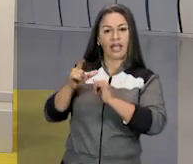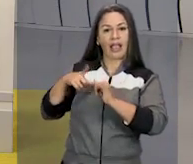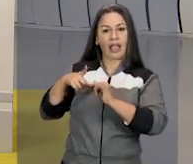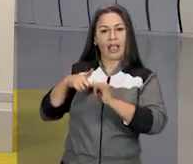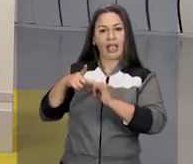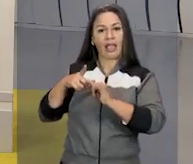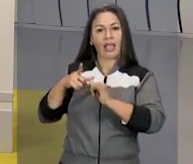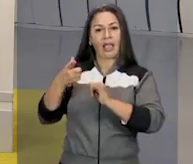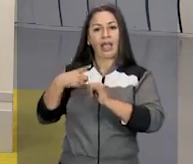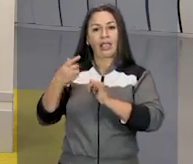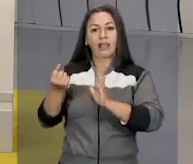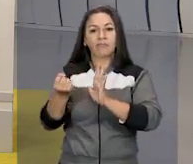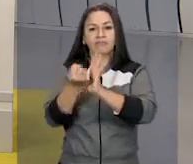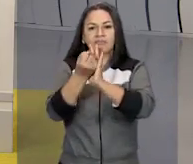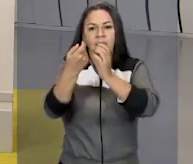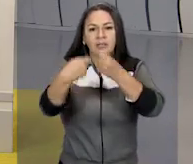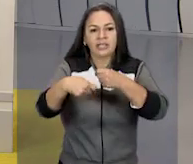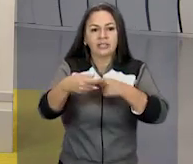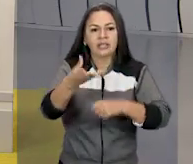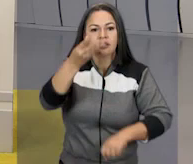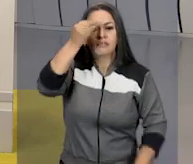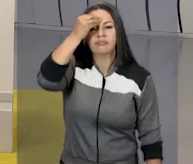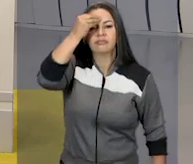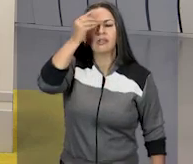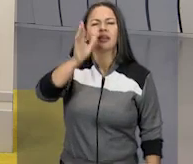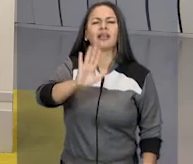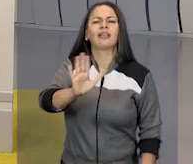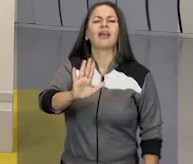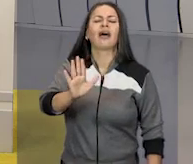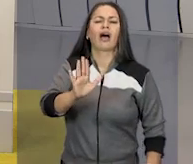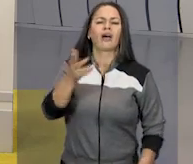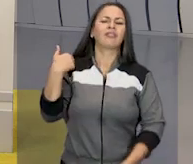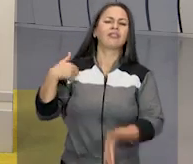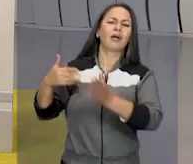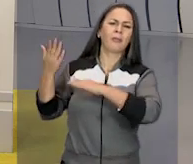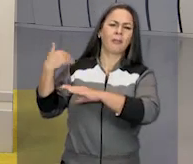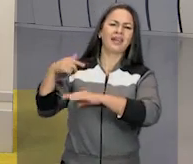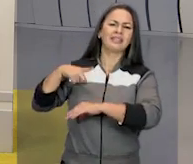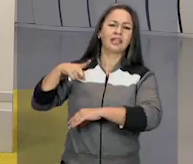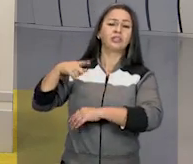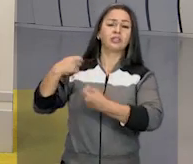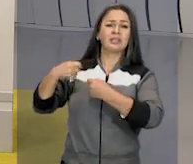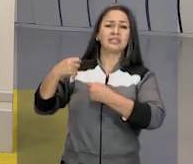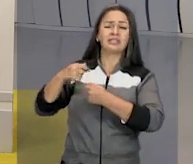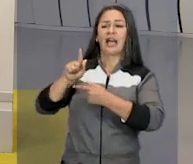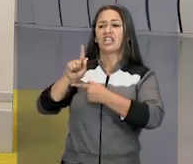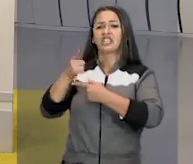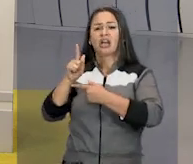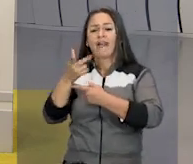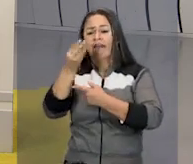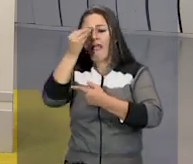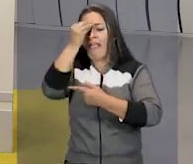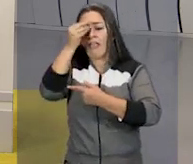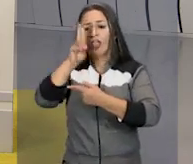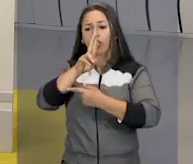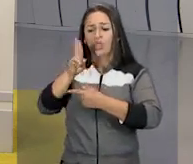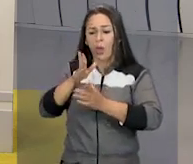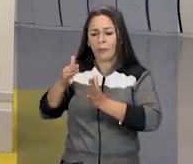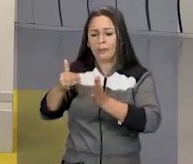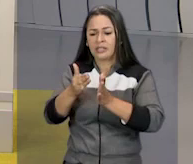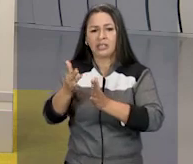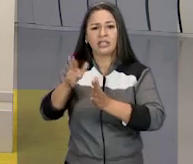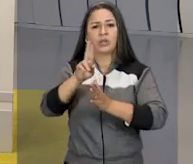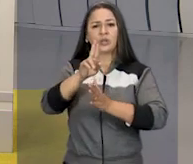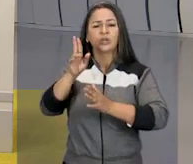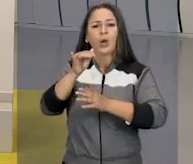que nós precisamos decorar. Na geografia, no passado, era necessário decorar dados, decorar qual era o nome de rios, qual era o nome de capitais, qual